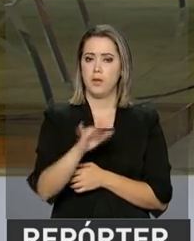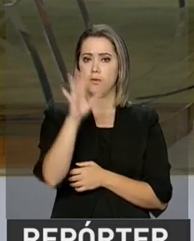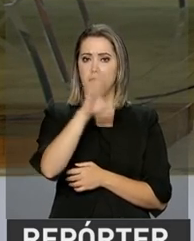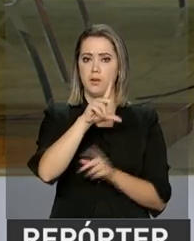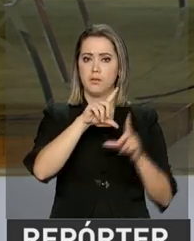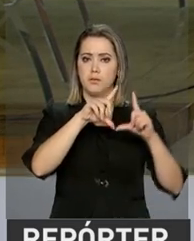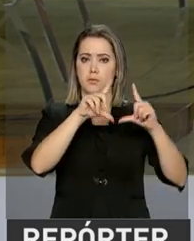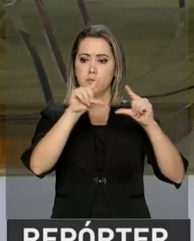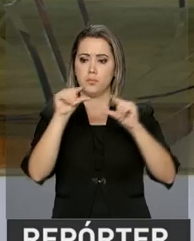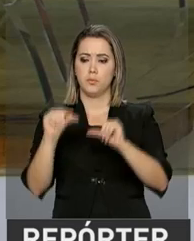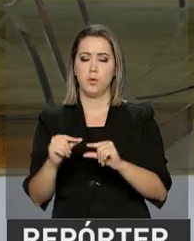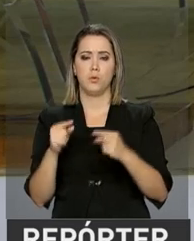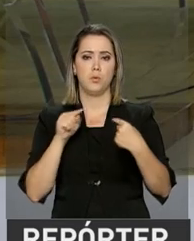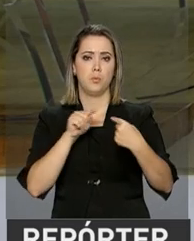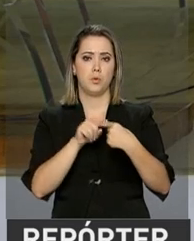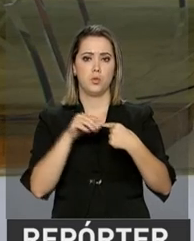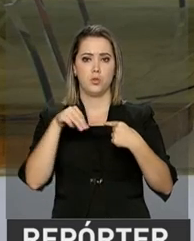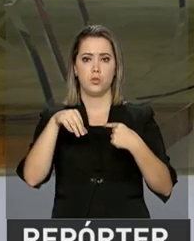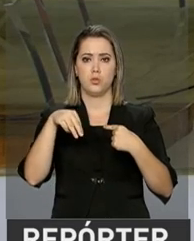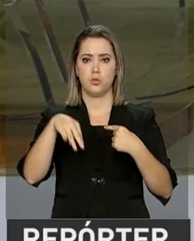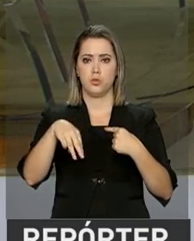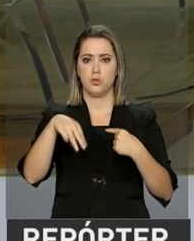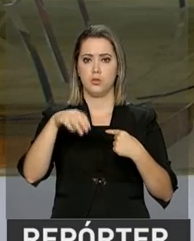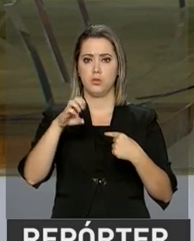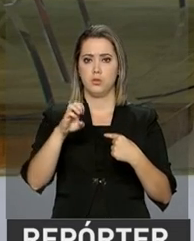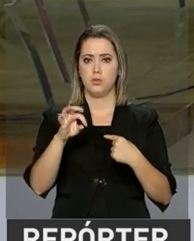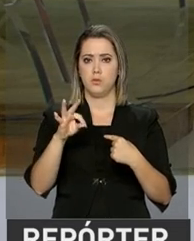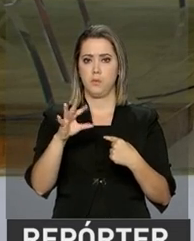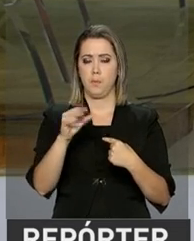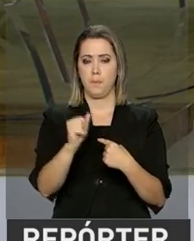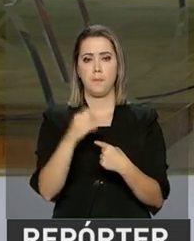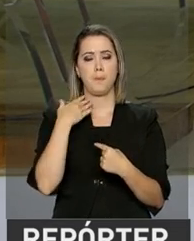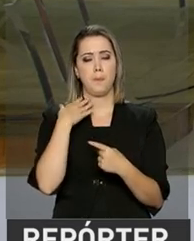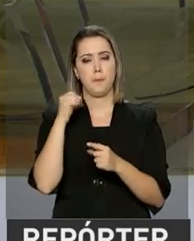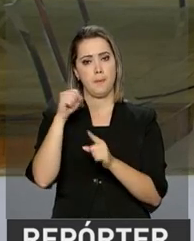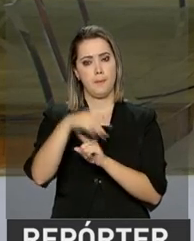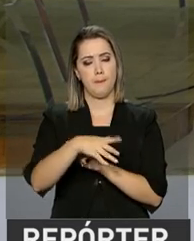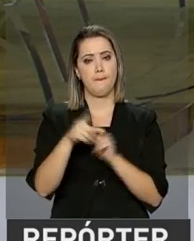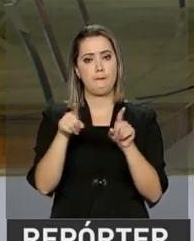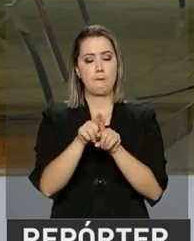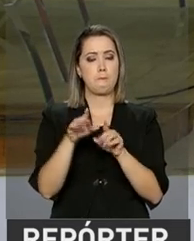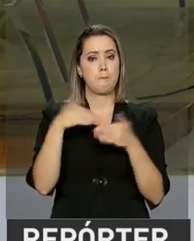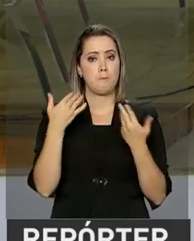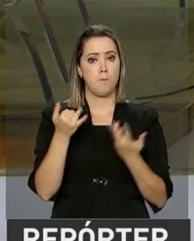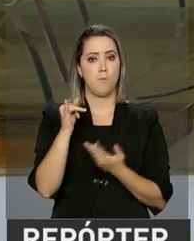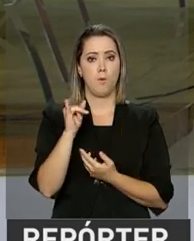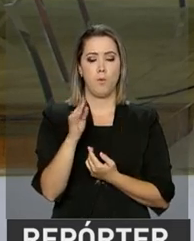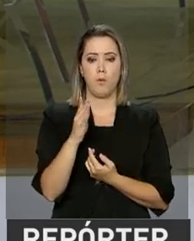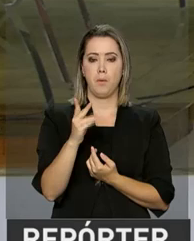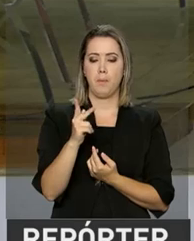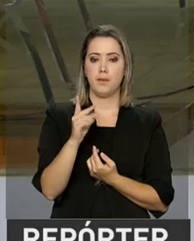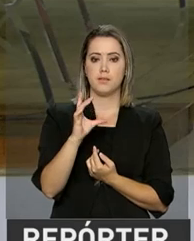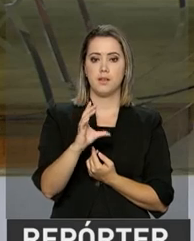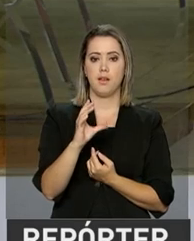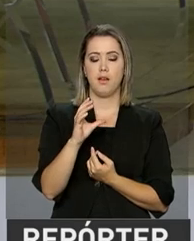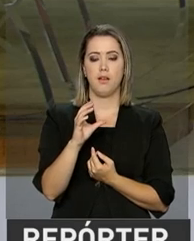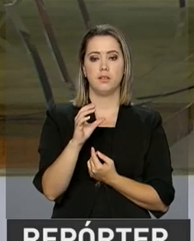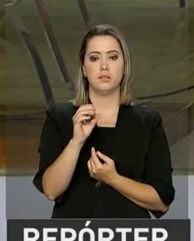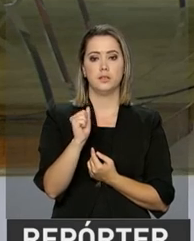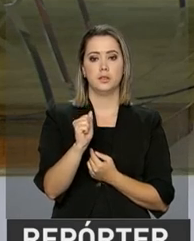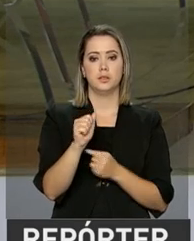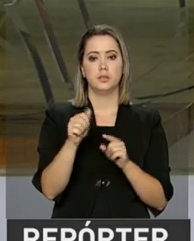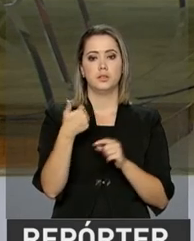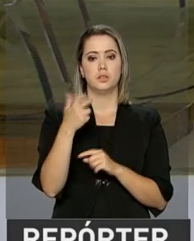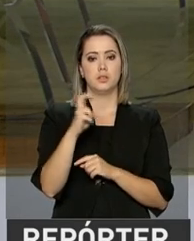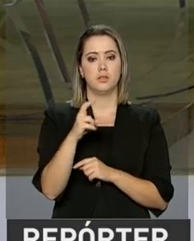abaixo do centro da Meta definida pelo banco central em relação ao IPCA 15 de Maio que pesquisou